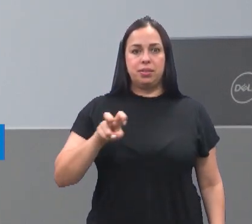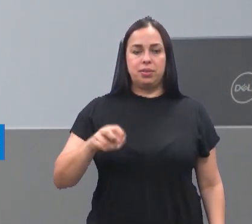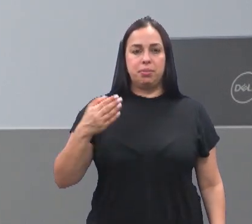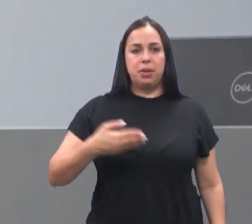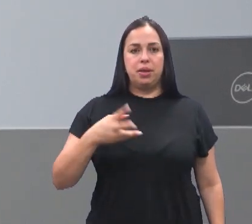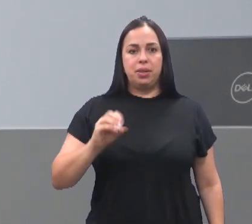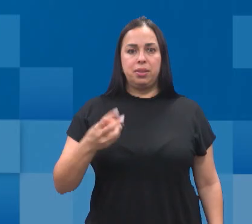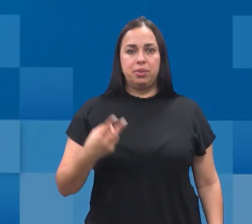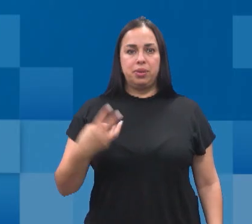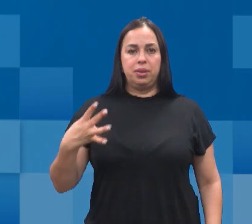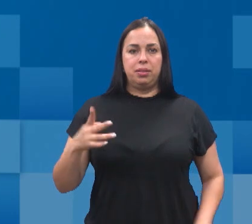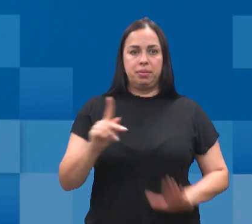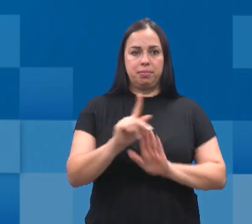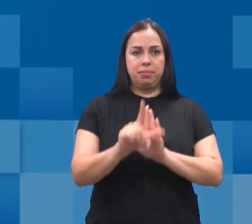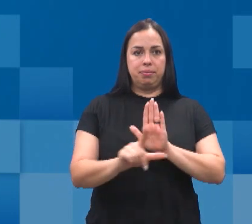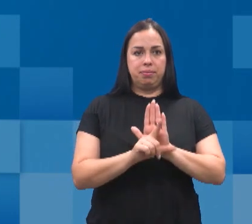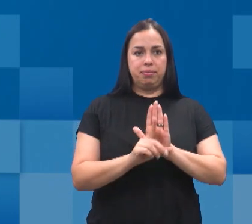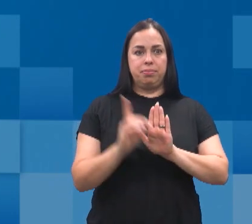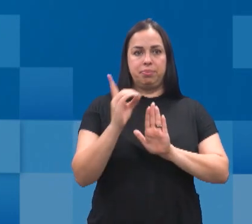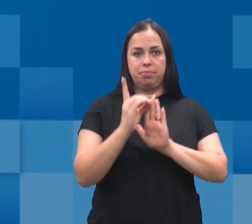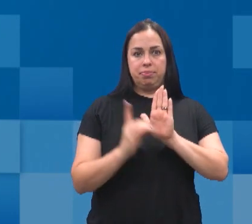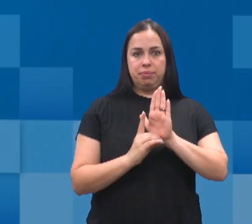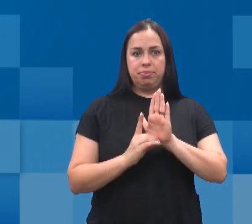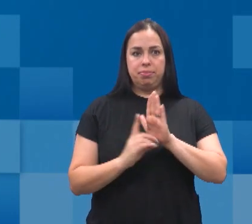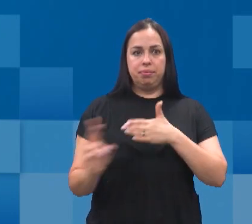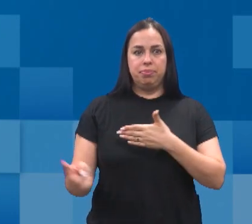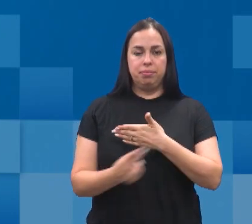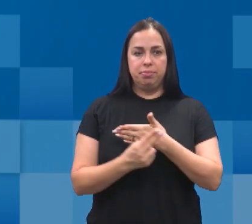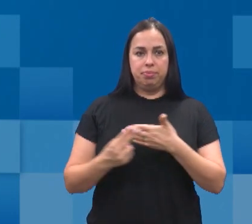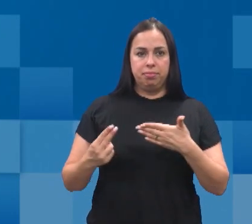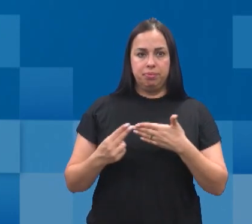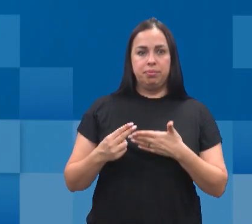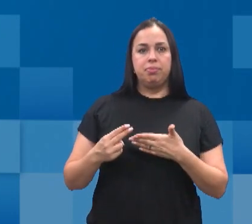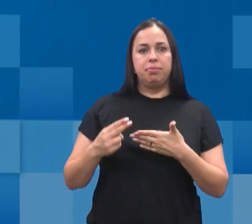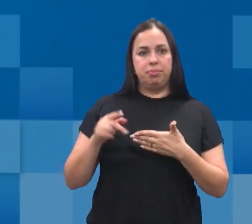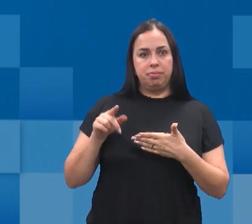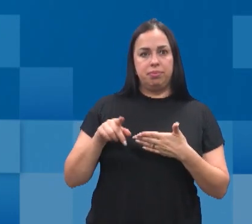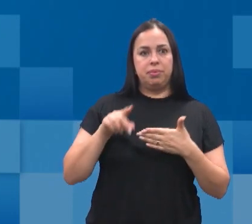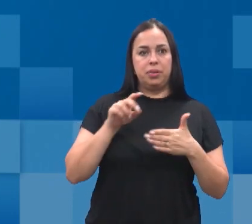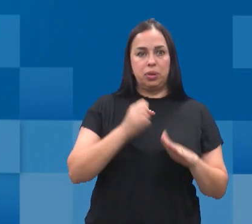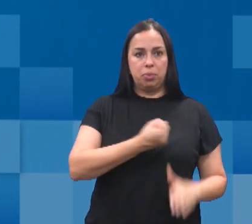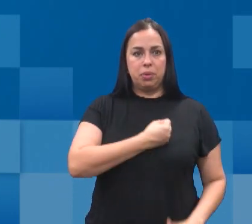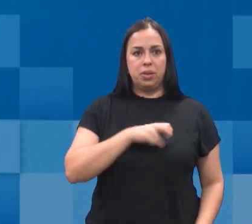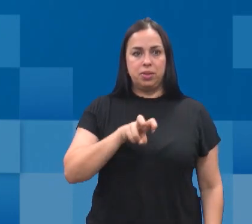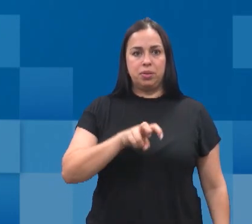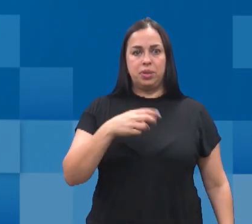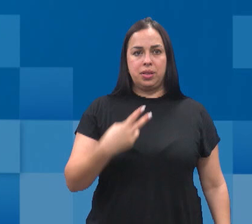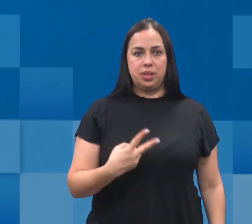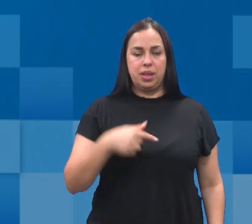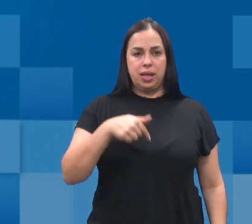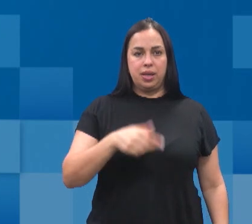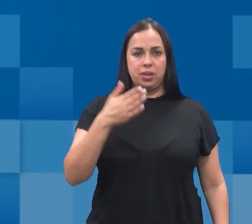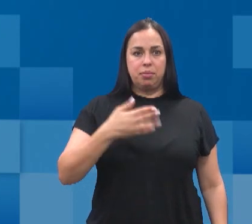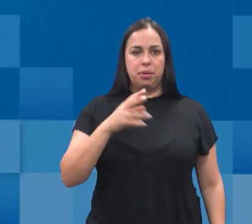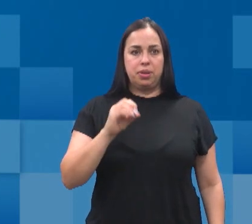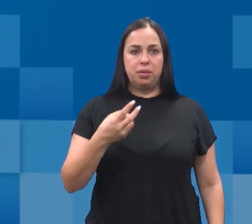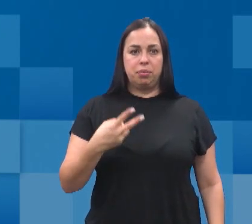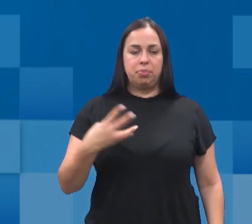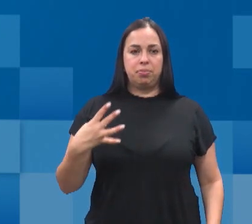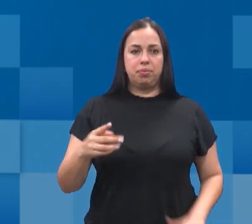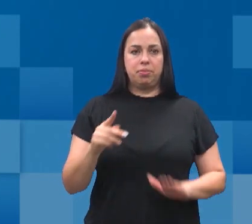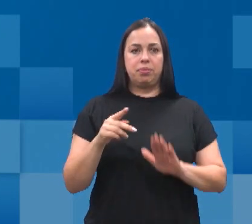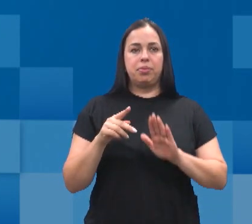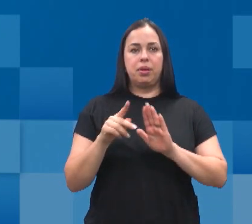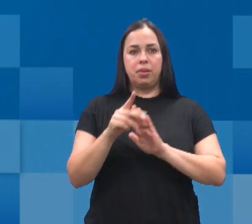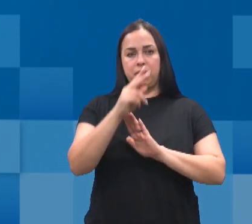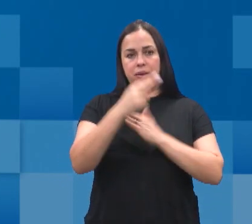15755/2024, projeto de lei decreto legislativo, número 57/2024, autoria do vereador Fernando Petit. Consulta a liderança